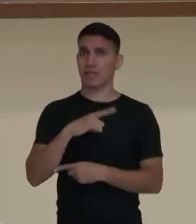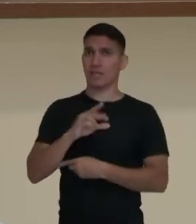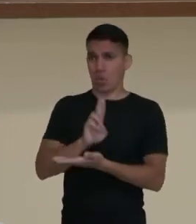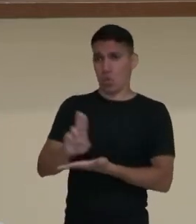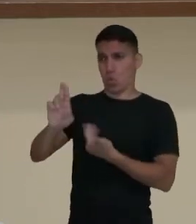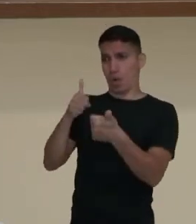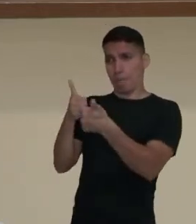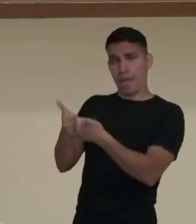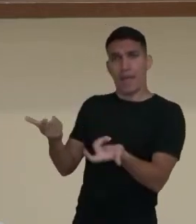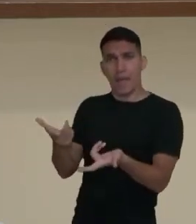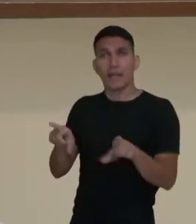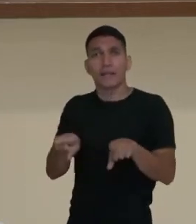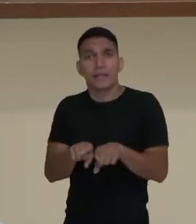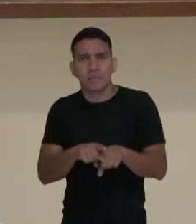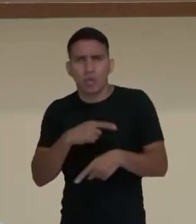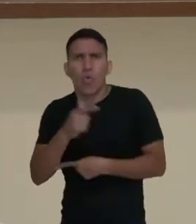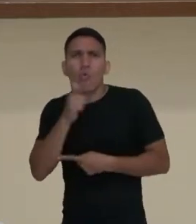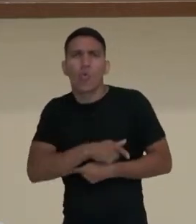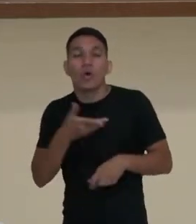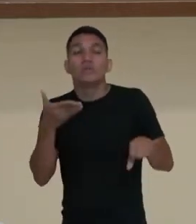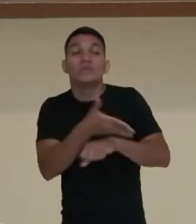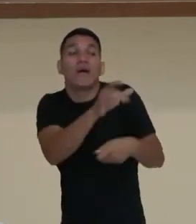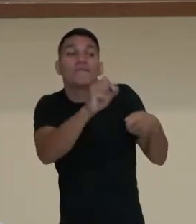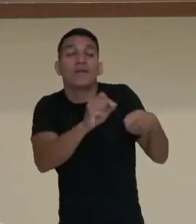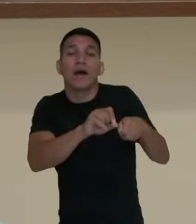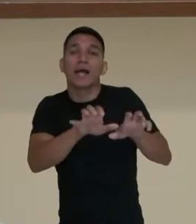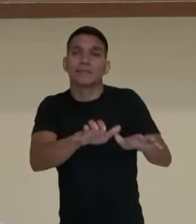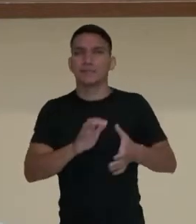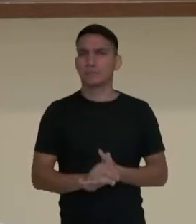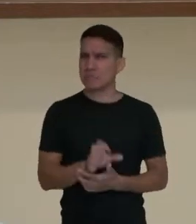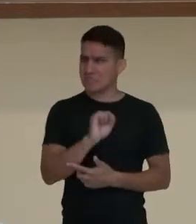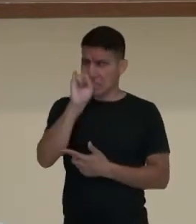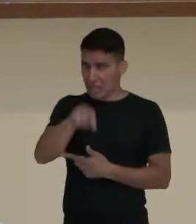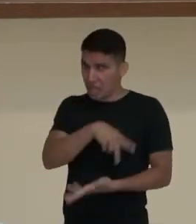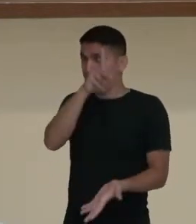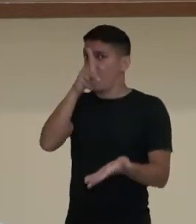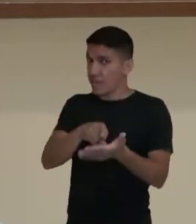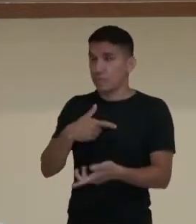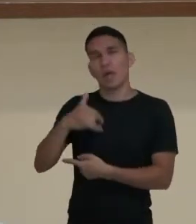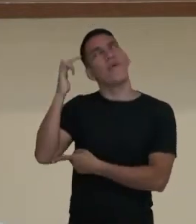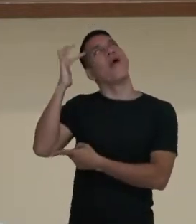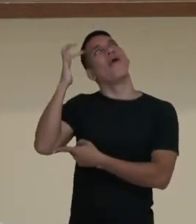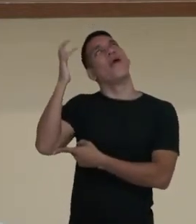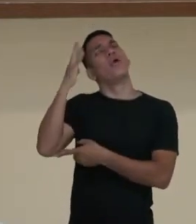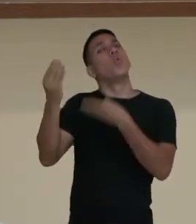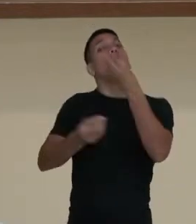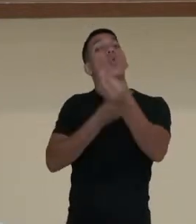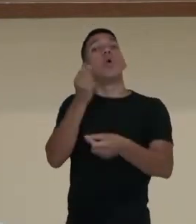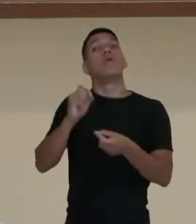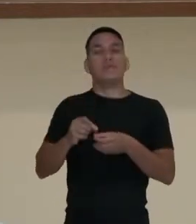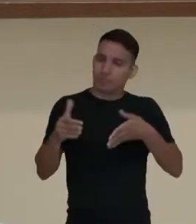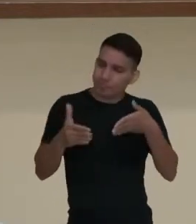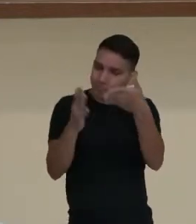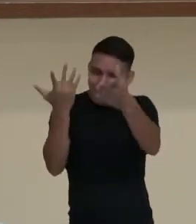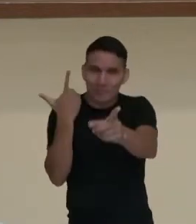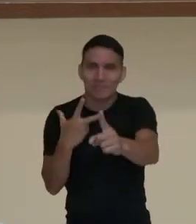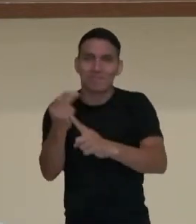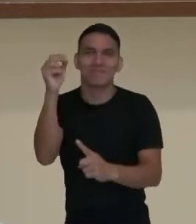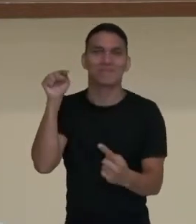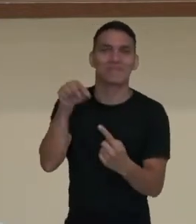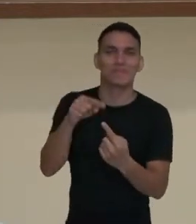próxima? Será que eu vou conseguir fazer isso? Se isso for realmente o meu sonho, como que eu vou fazer para chegar até